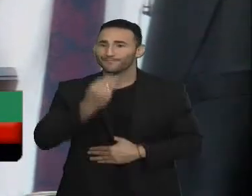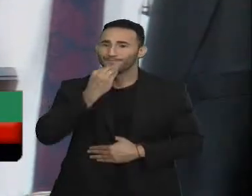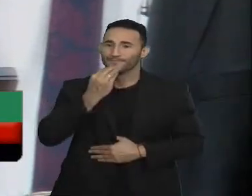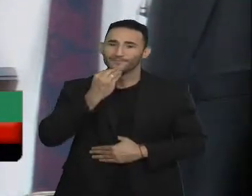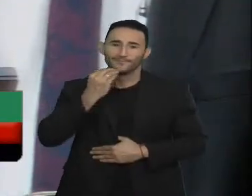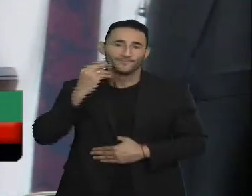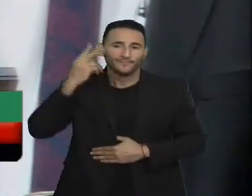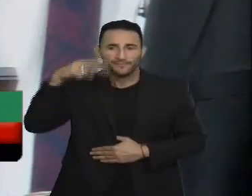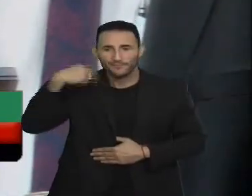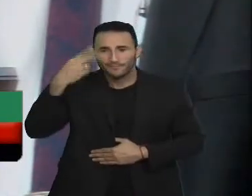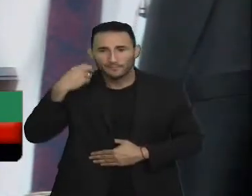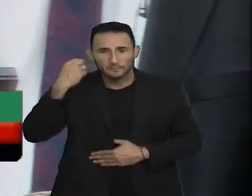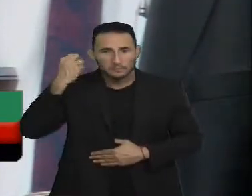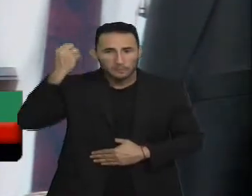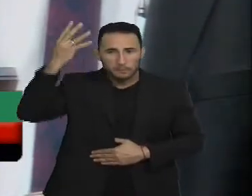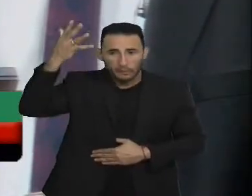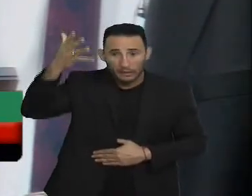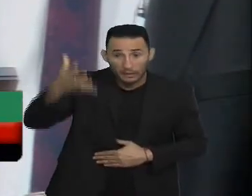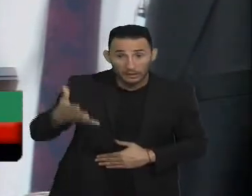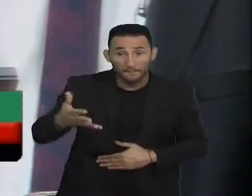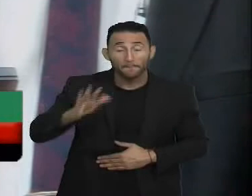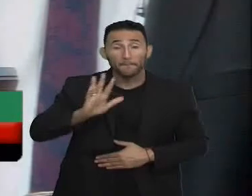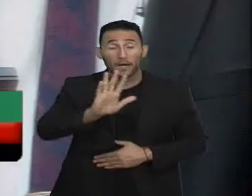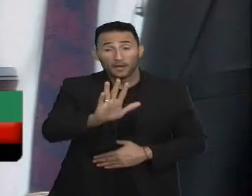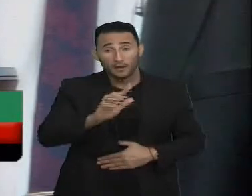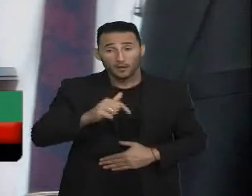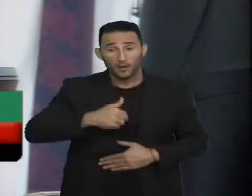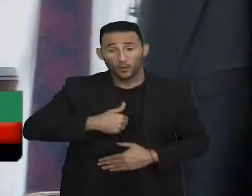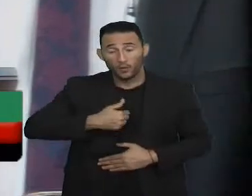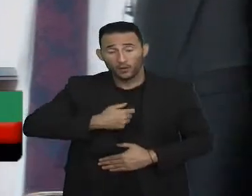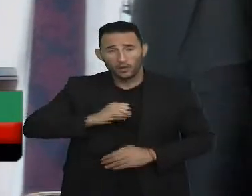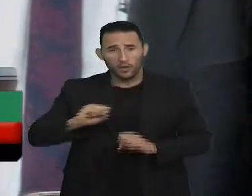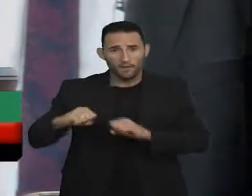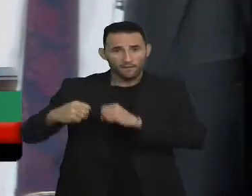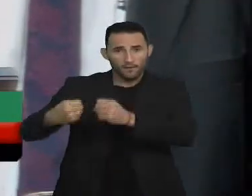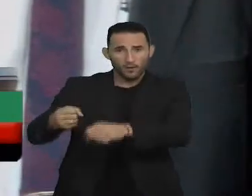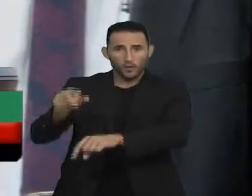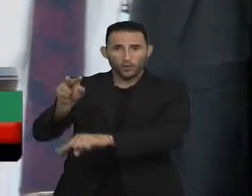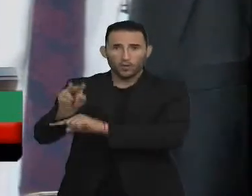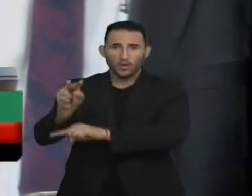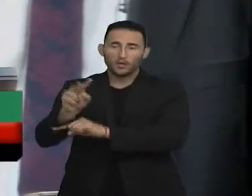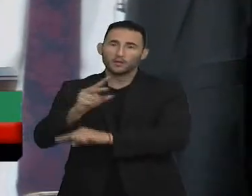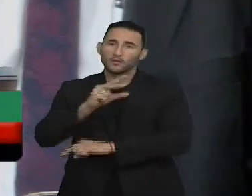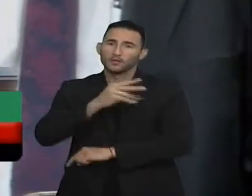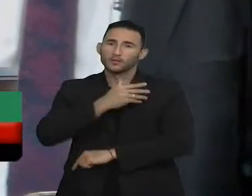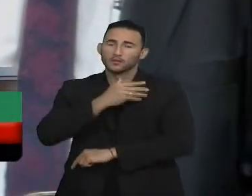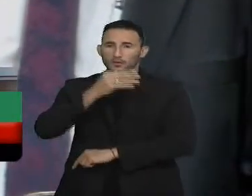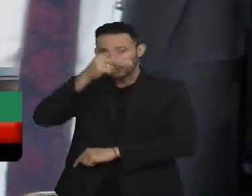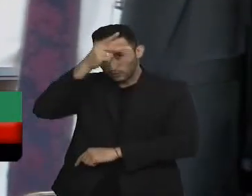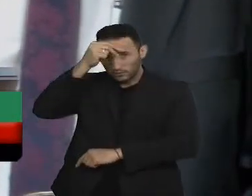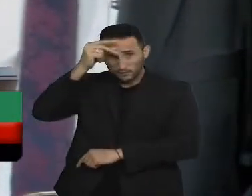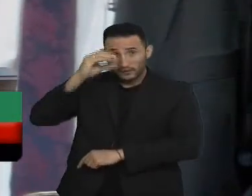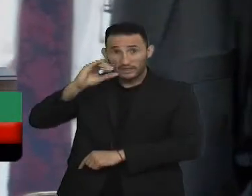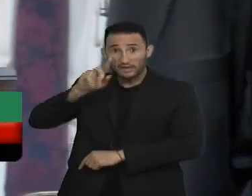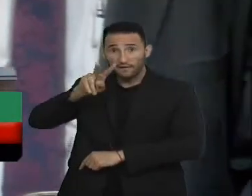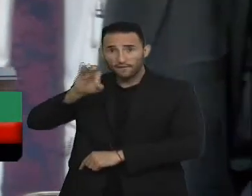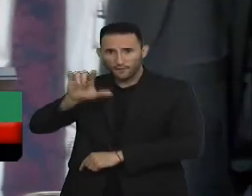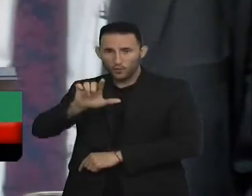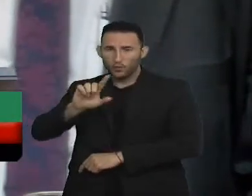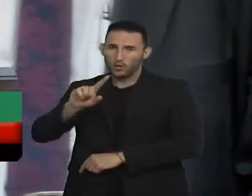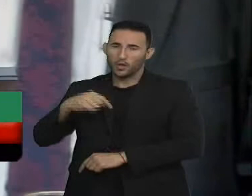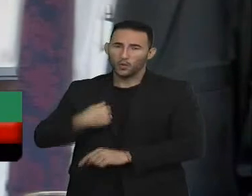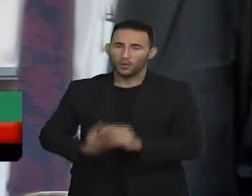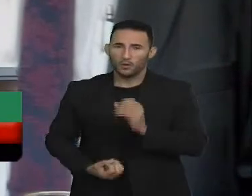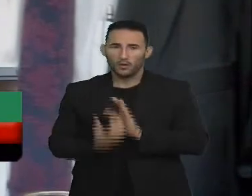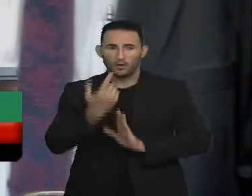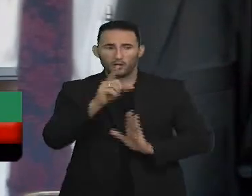vereadores, mas eu, que defendo a Guarda Civil, sou autor da lei que cria a nossa ROMU na